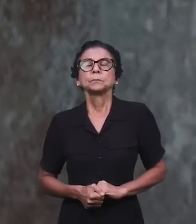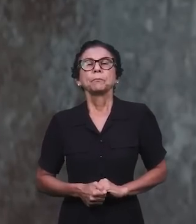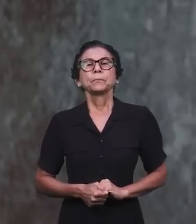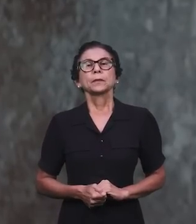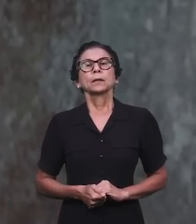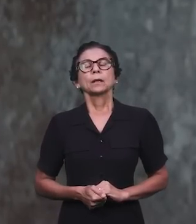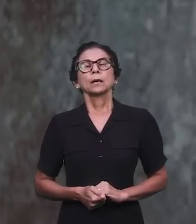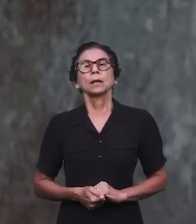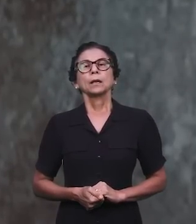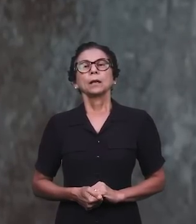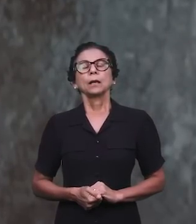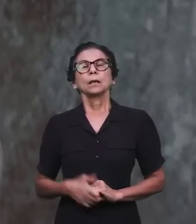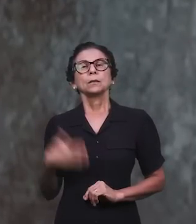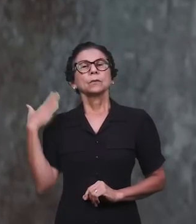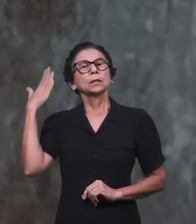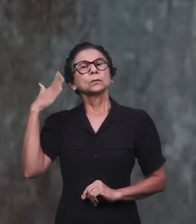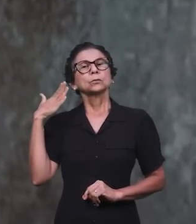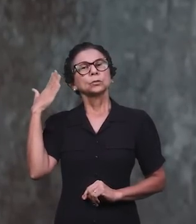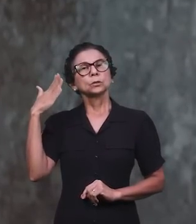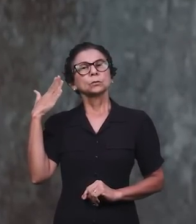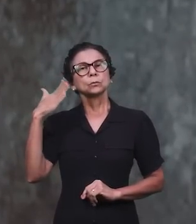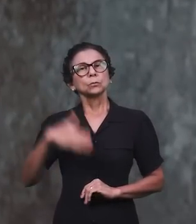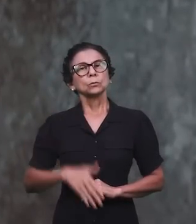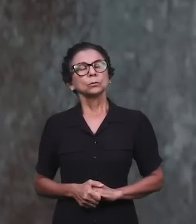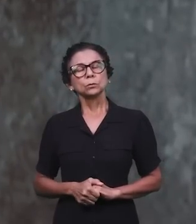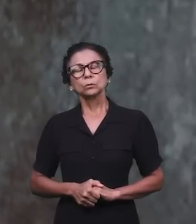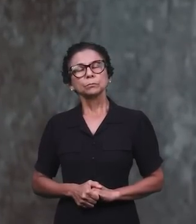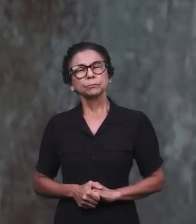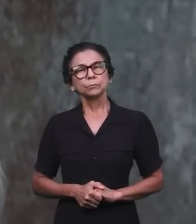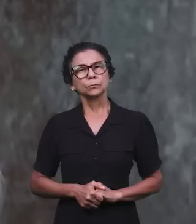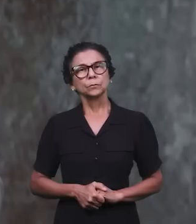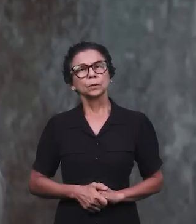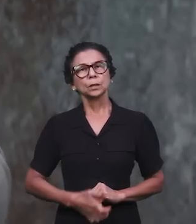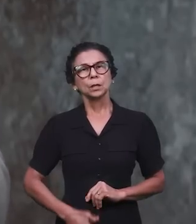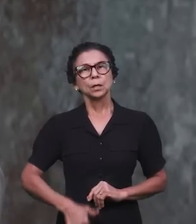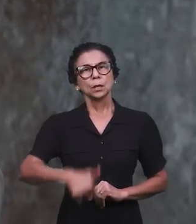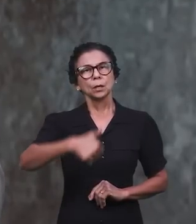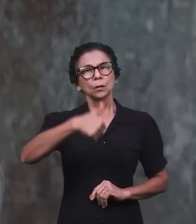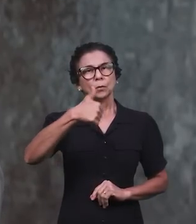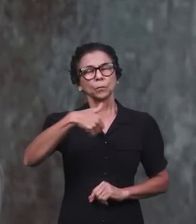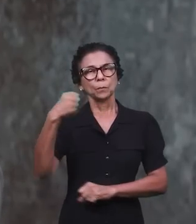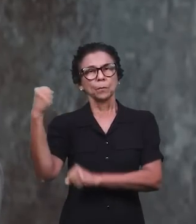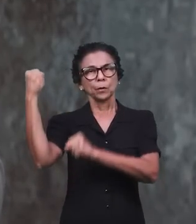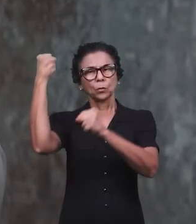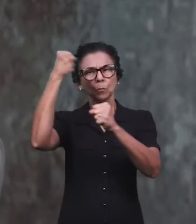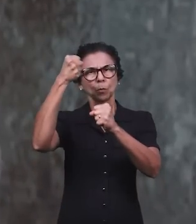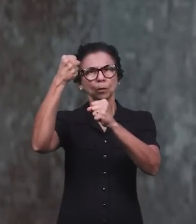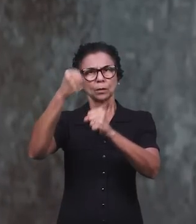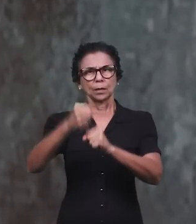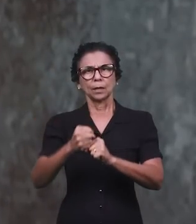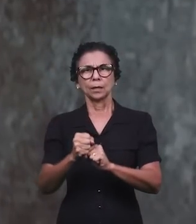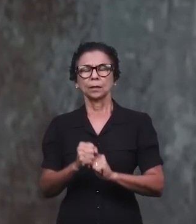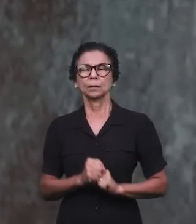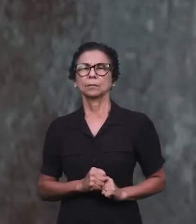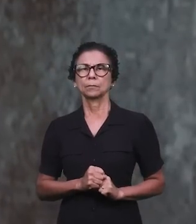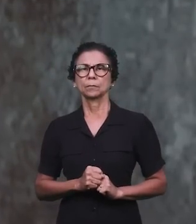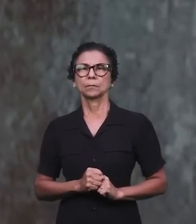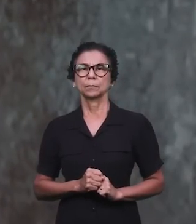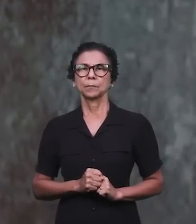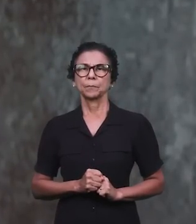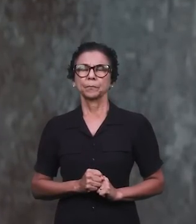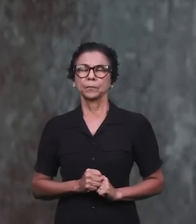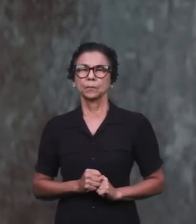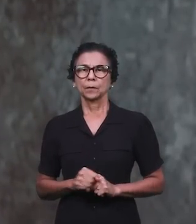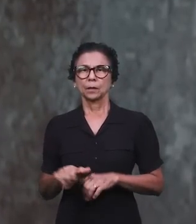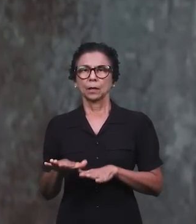Balfour, onde pela primeira vez uma potência, que é o Reino Unido, se posiciona dizendo, olha, nós defendemos